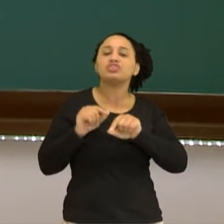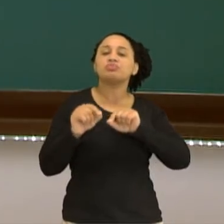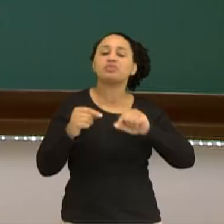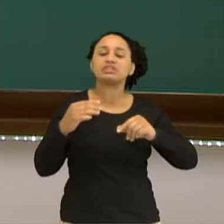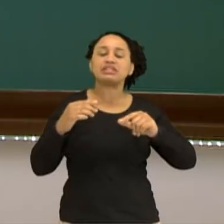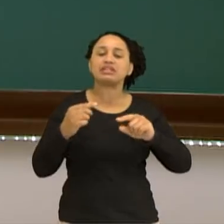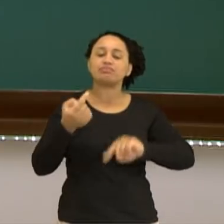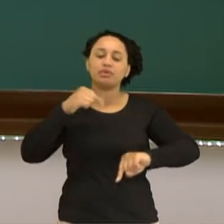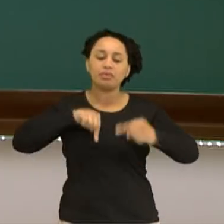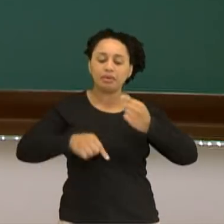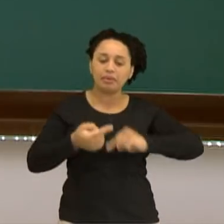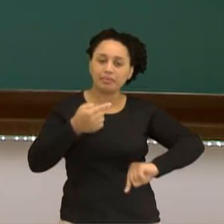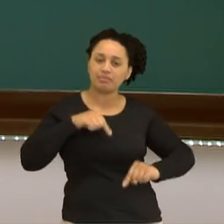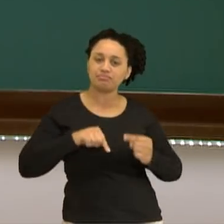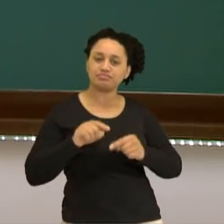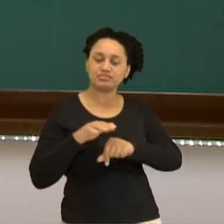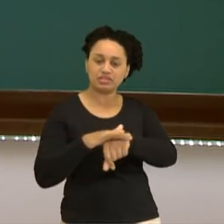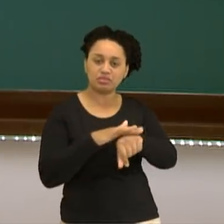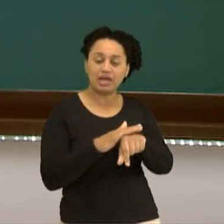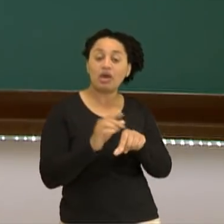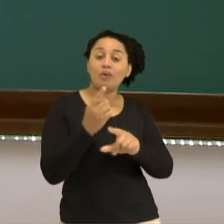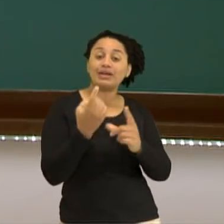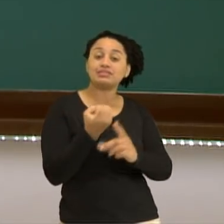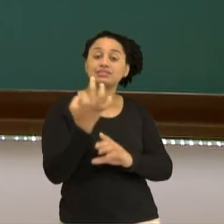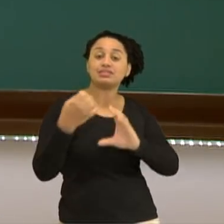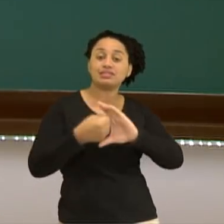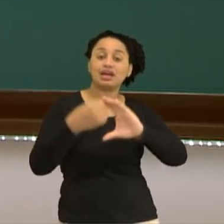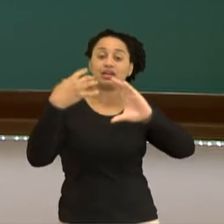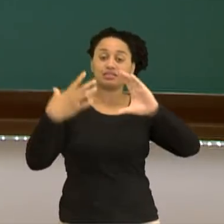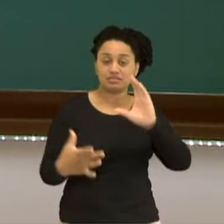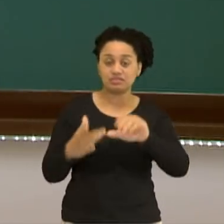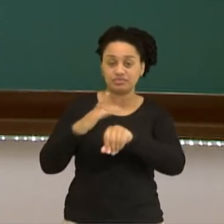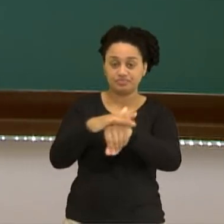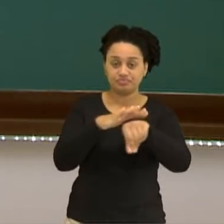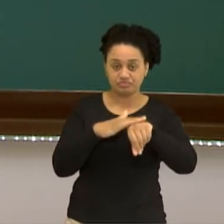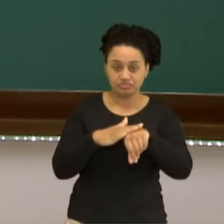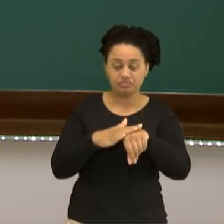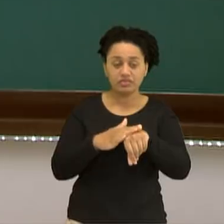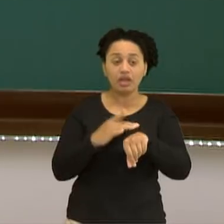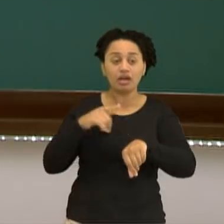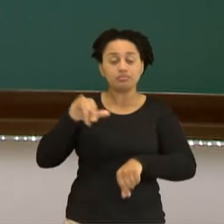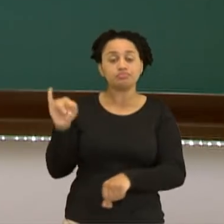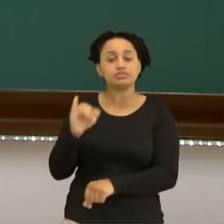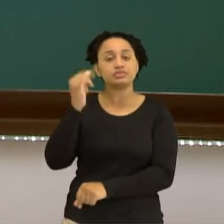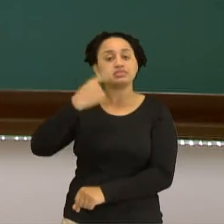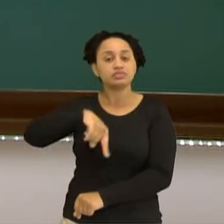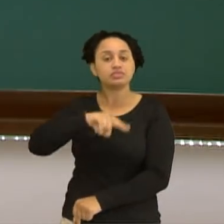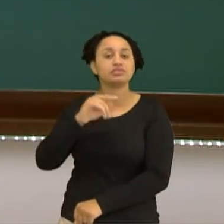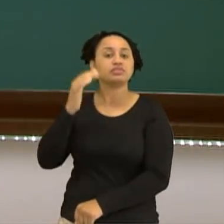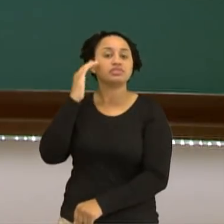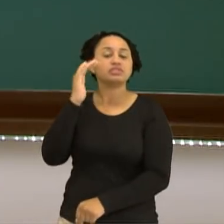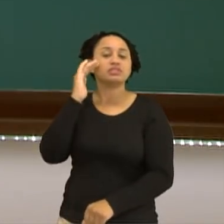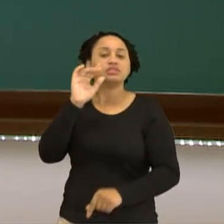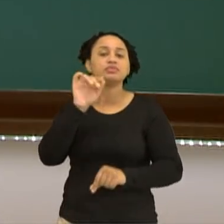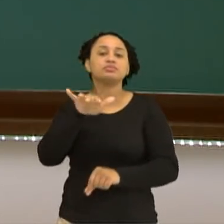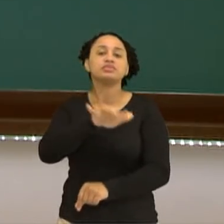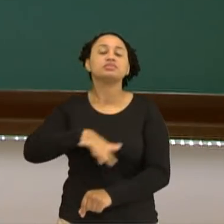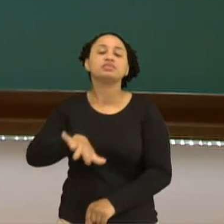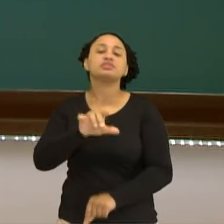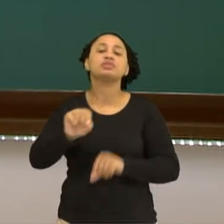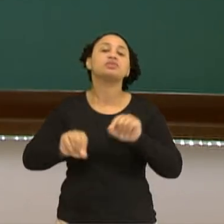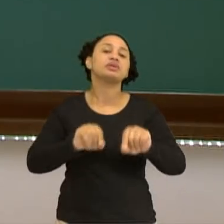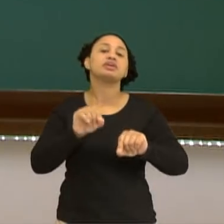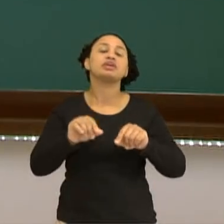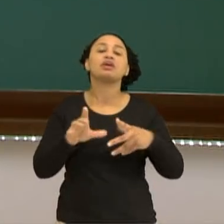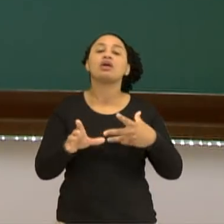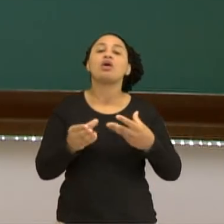as fisiopatologias das doenças que nós vamos citar aí no decorrer da aula, é importante que a gente entenda algumas questões relacionadas, por